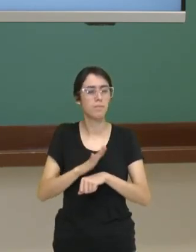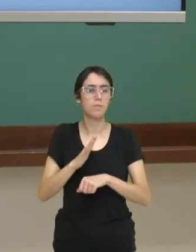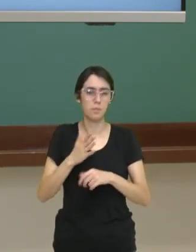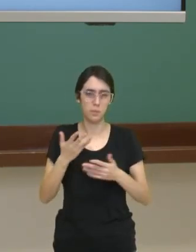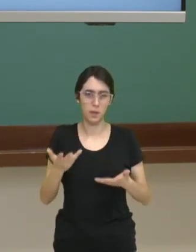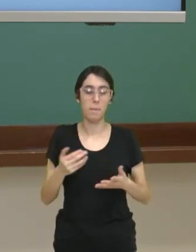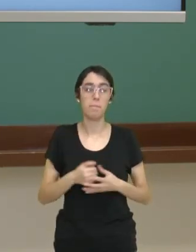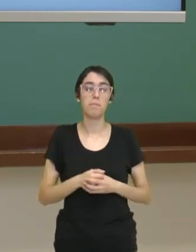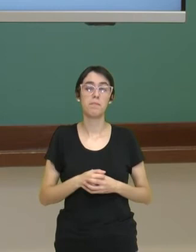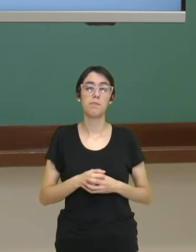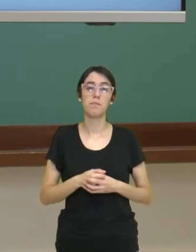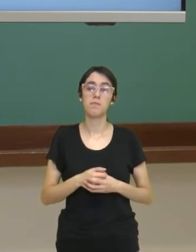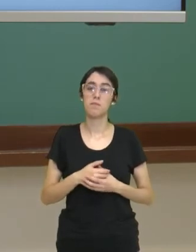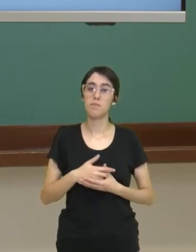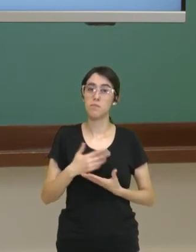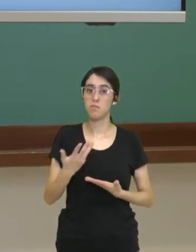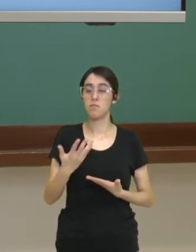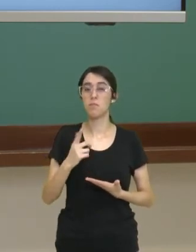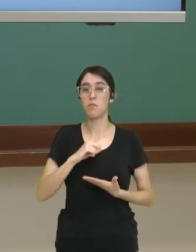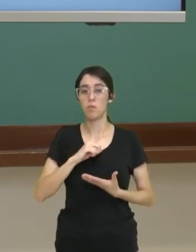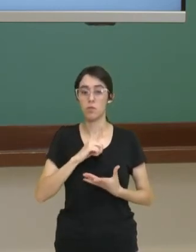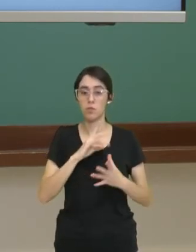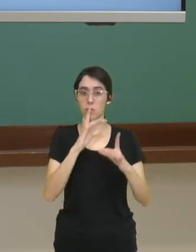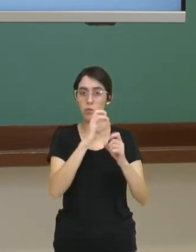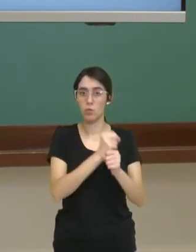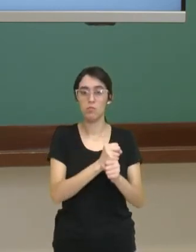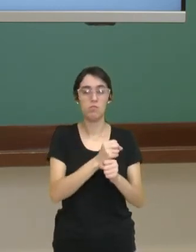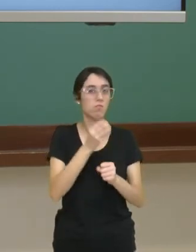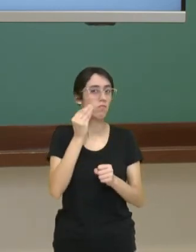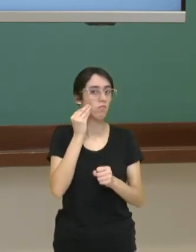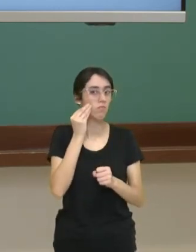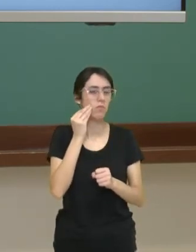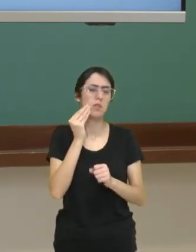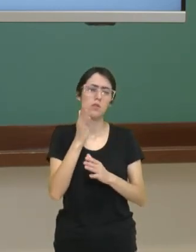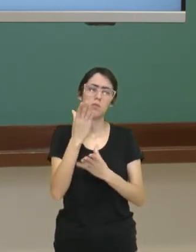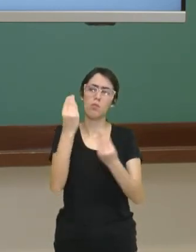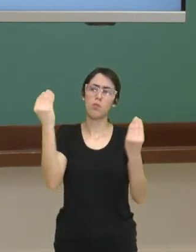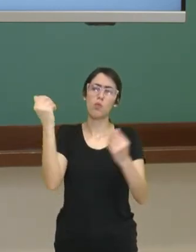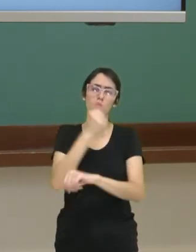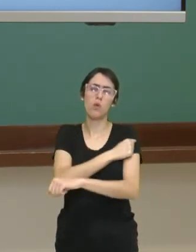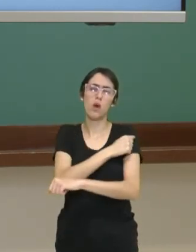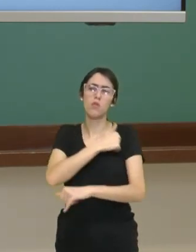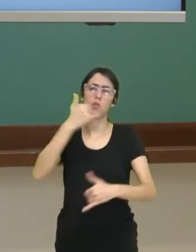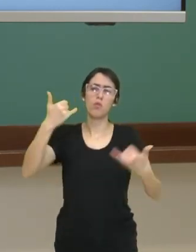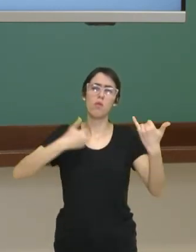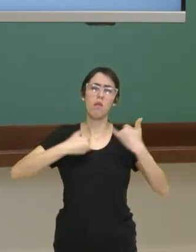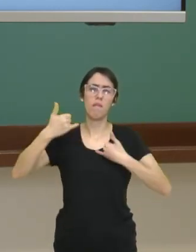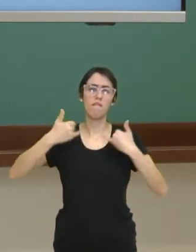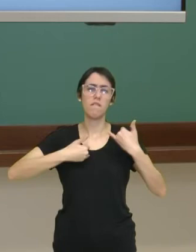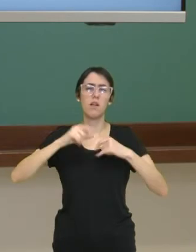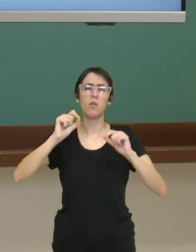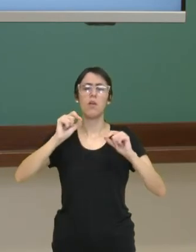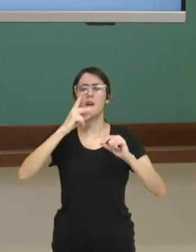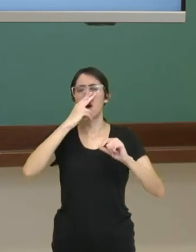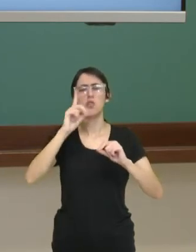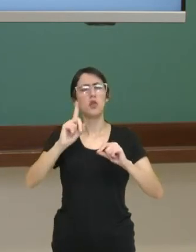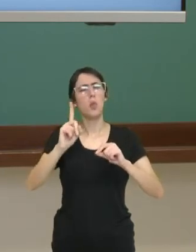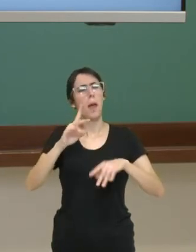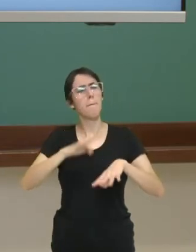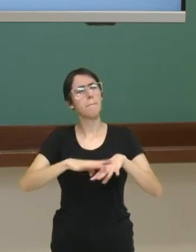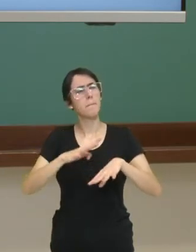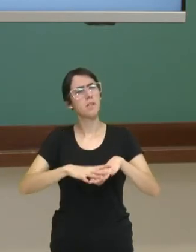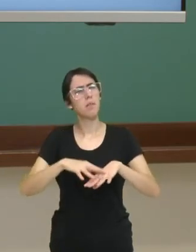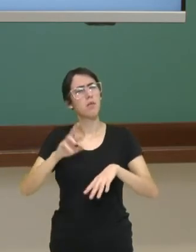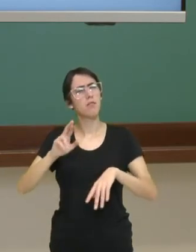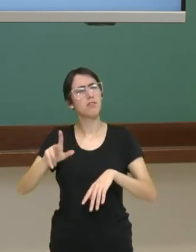exercício, a gente vai fazendo continha, né? Muitos alunos já me falaram durante muito tempo, né? Parece que não estamos nem fazendo matemática, a gente está acostumando a